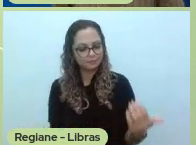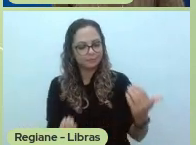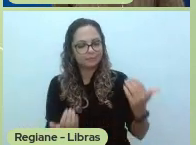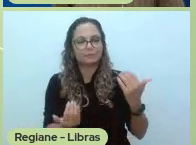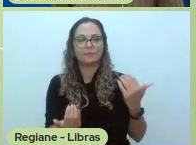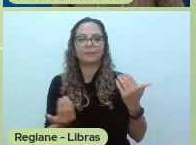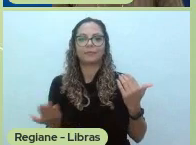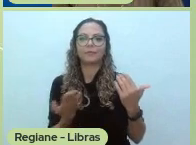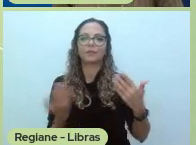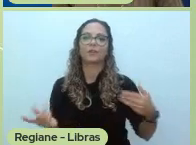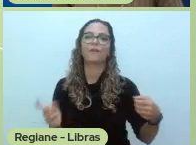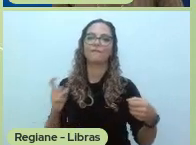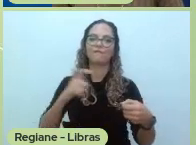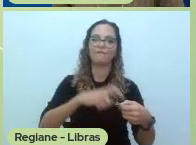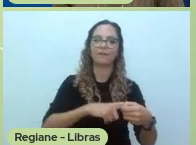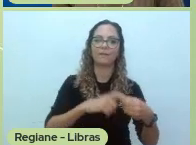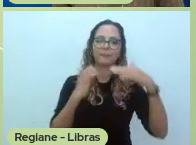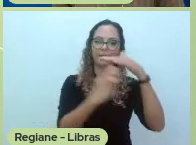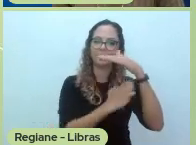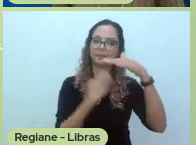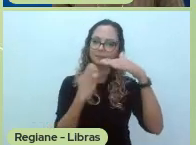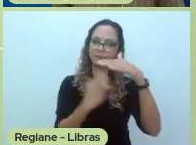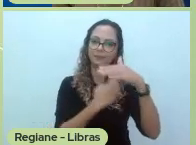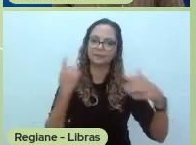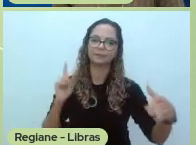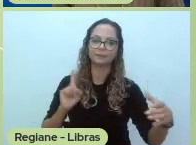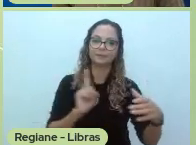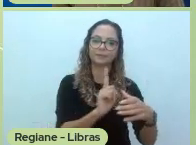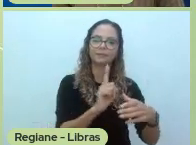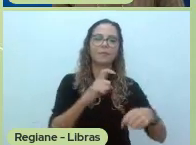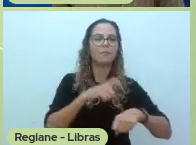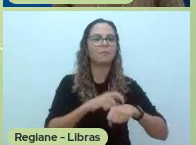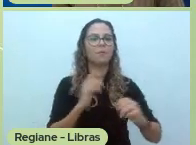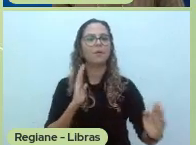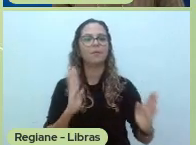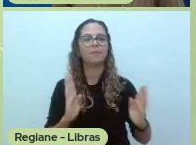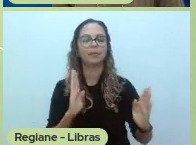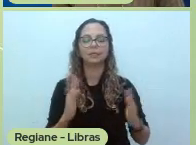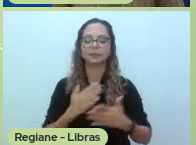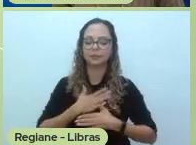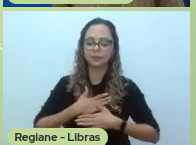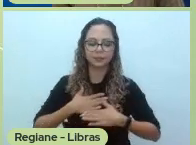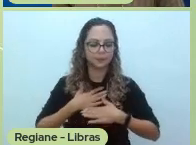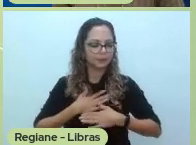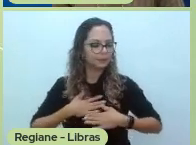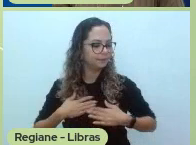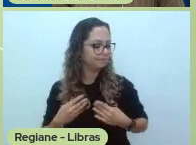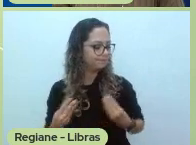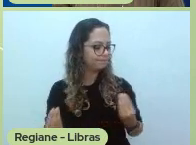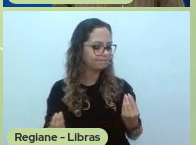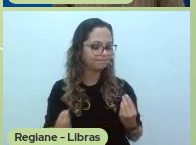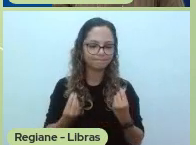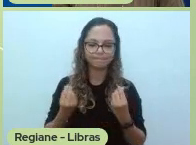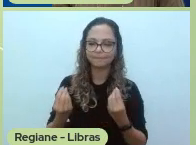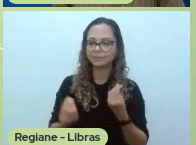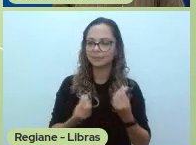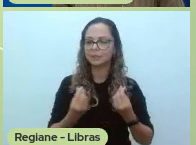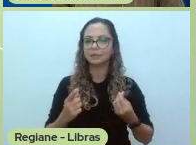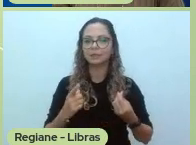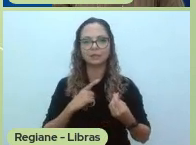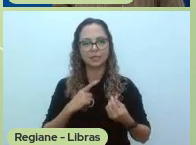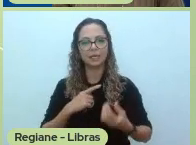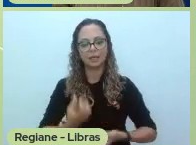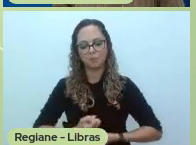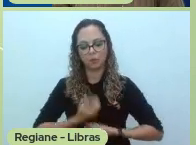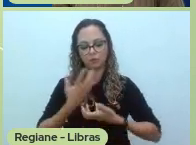é um momento crítico, né? É um momento de vulnerabilidade, não só física, emocional, mas também uma série